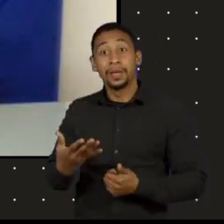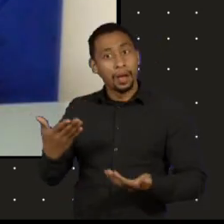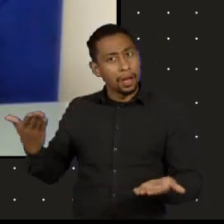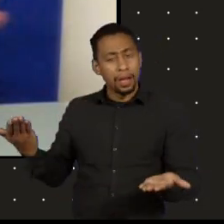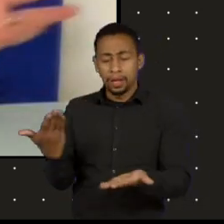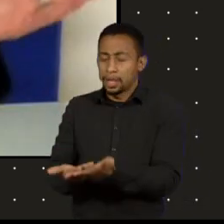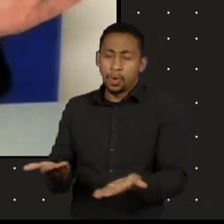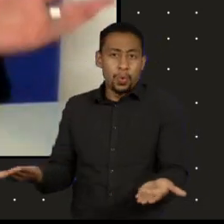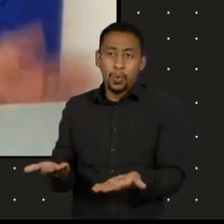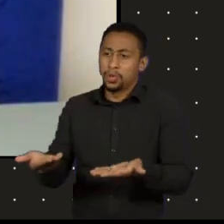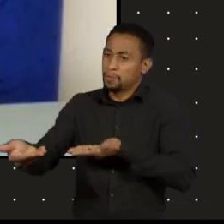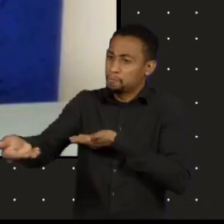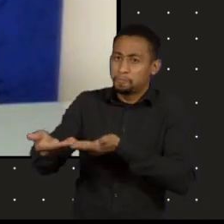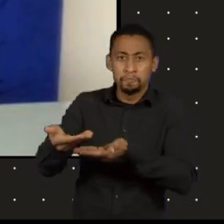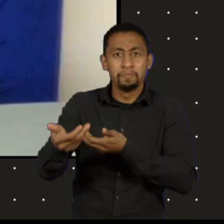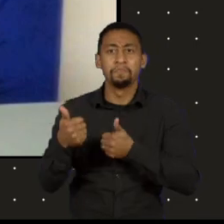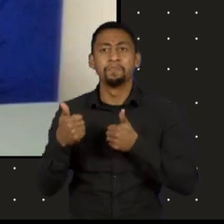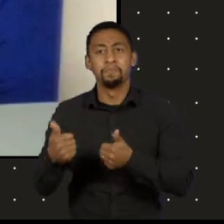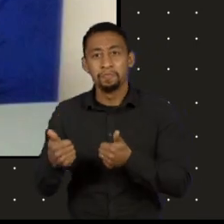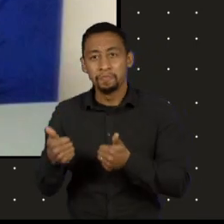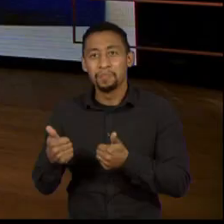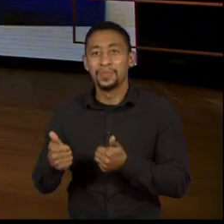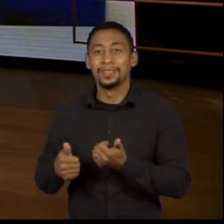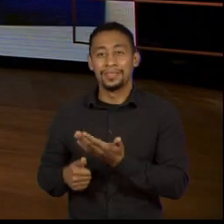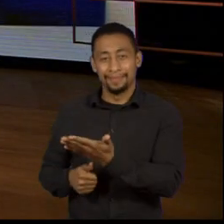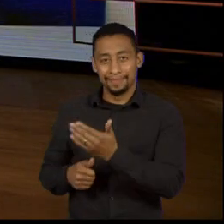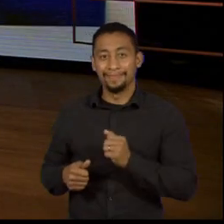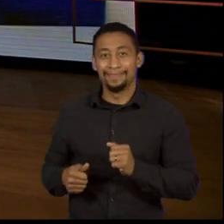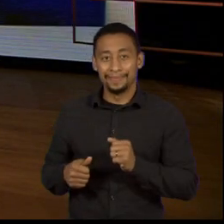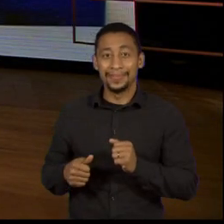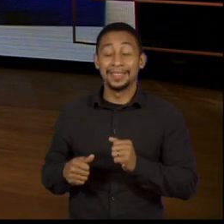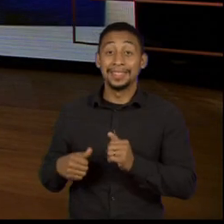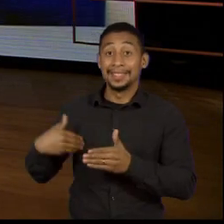hoje, porque o ensinamento dele vai continuar eternamente. E